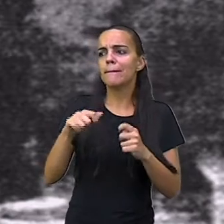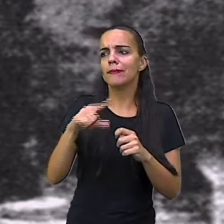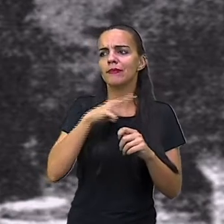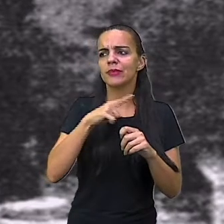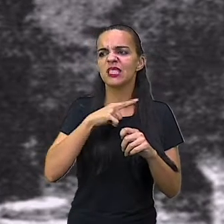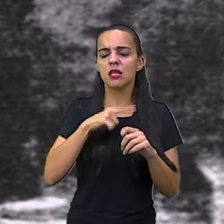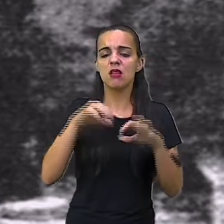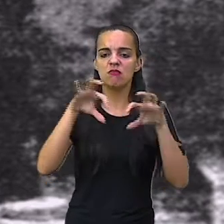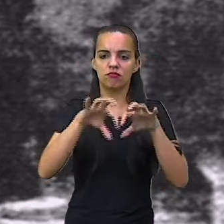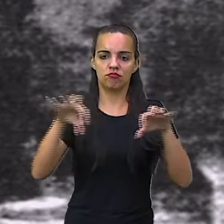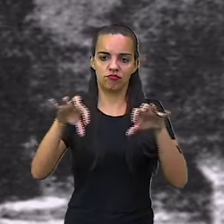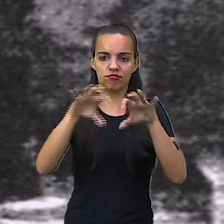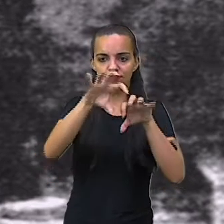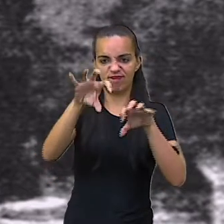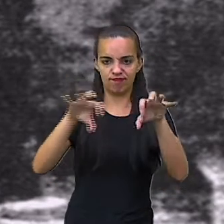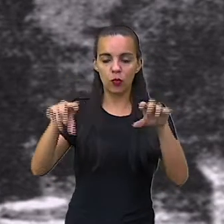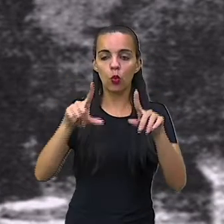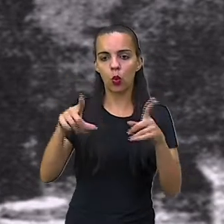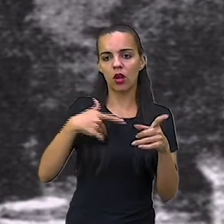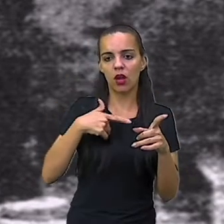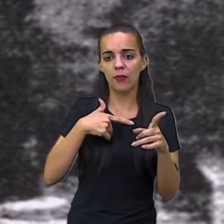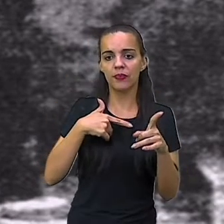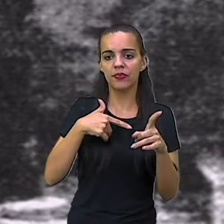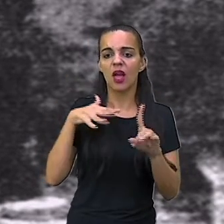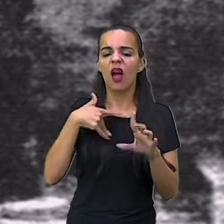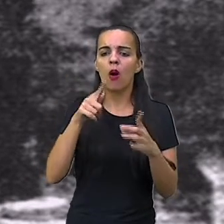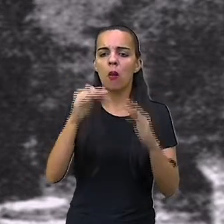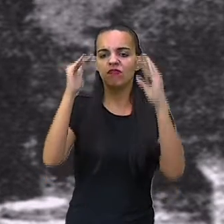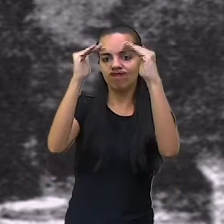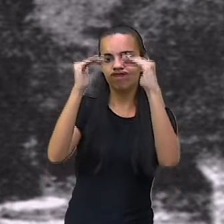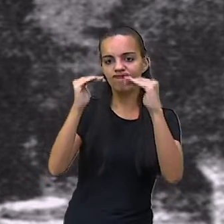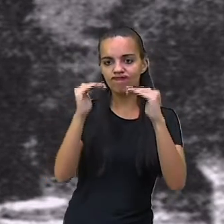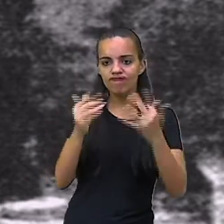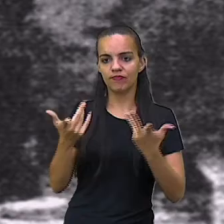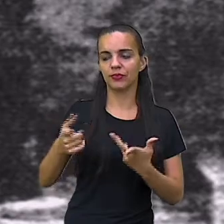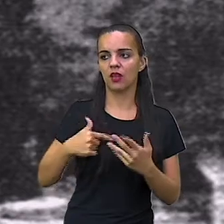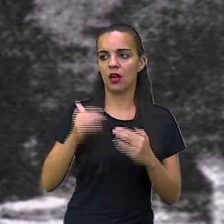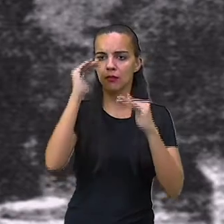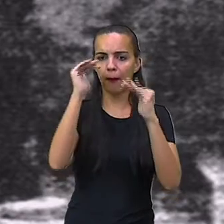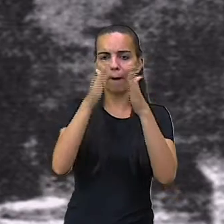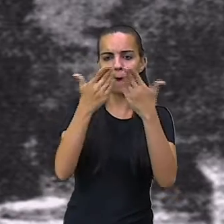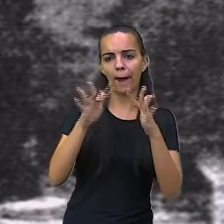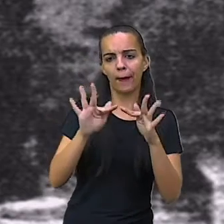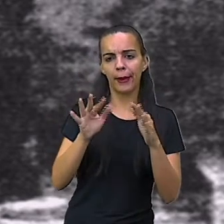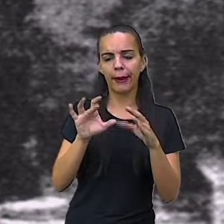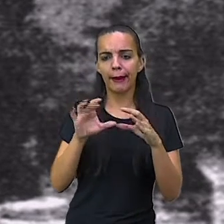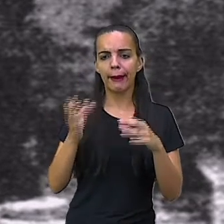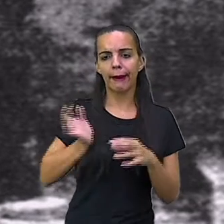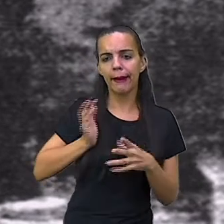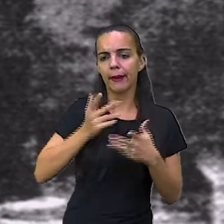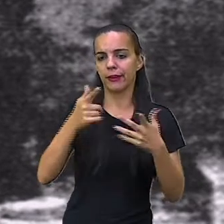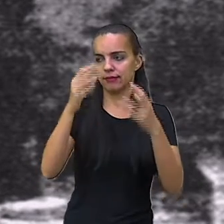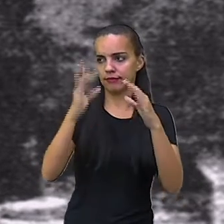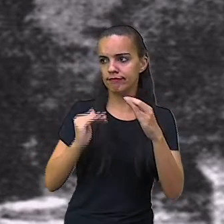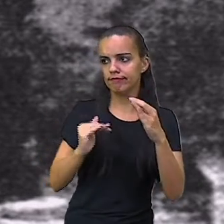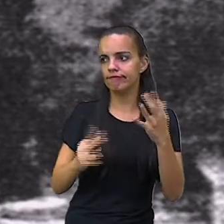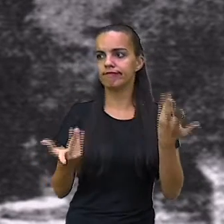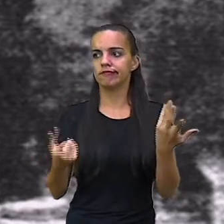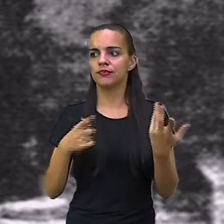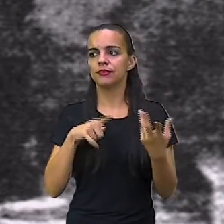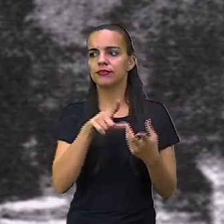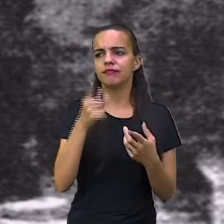de classes sociais. Ele também sugeria o fim do Estado e das instituições em geral,